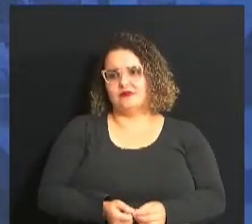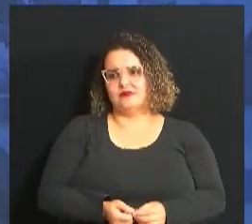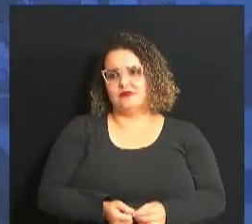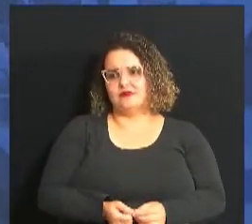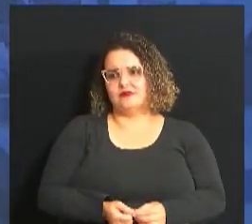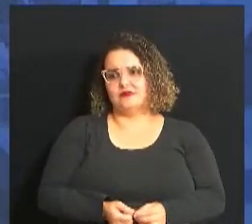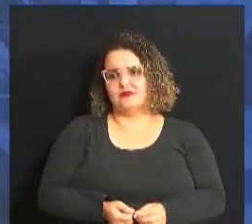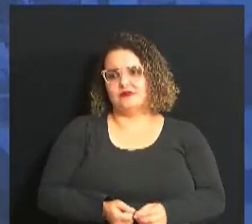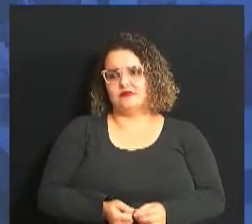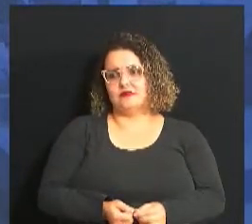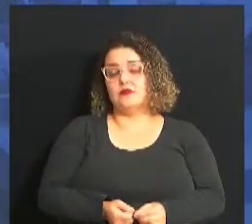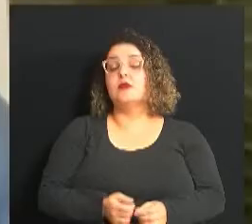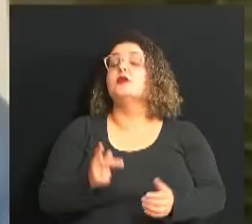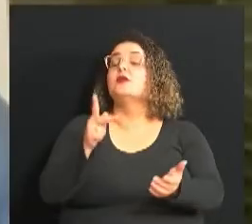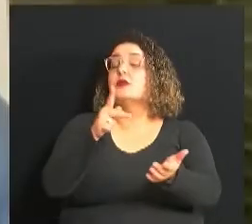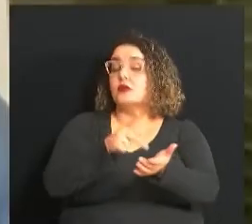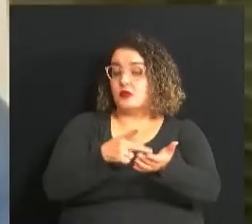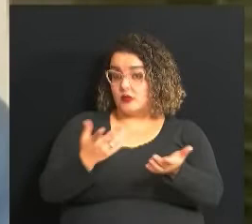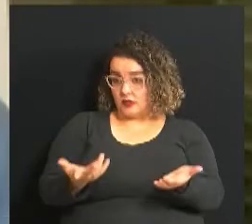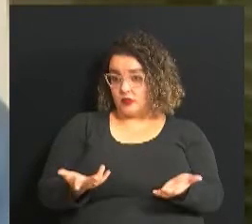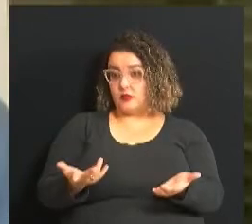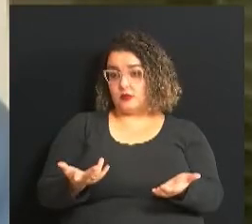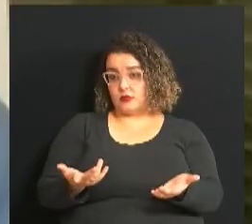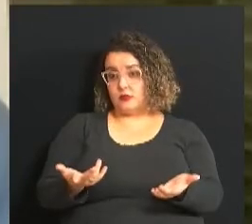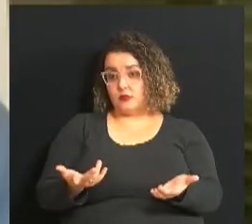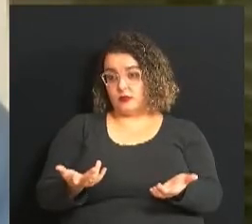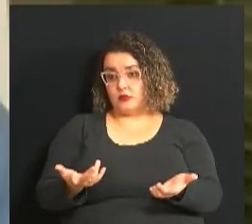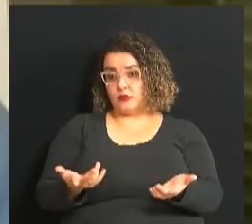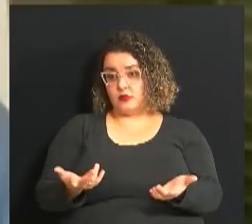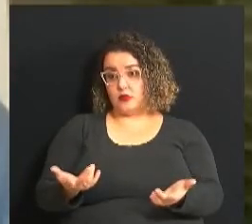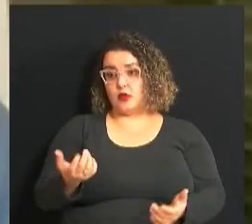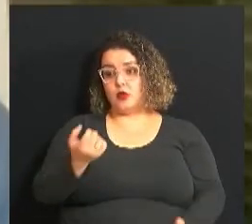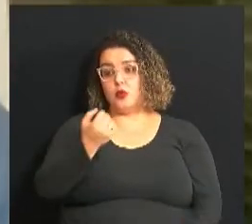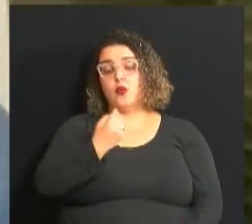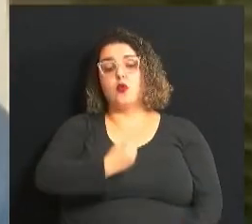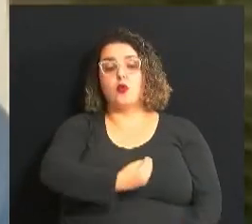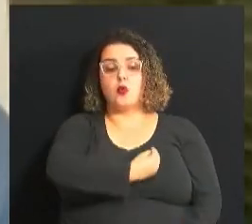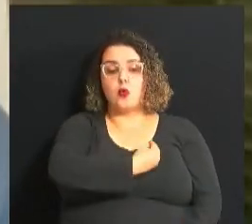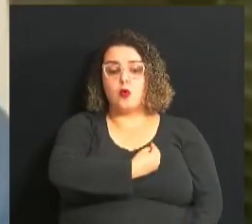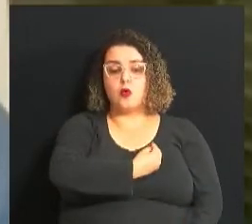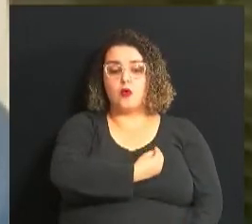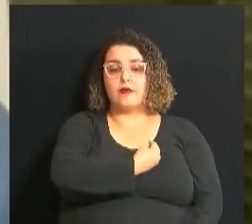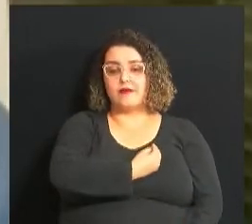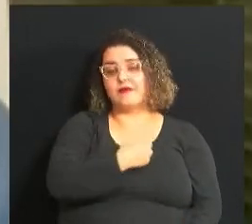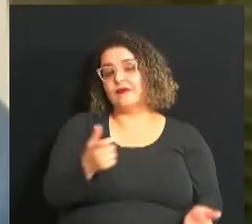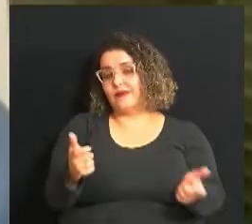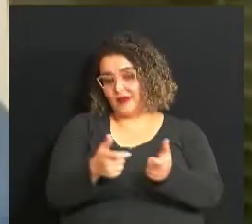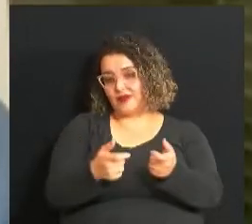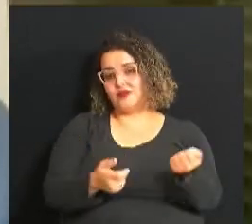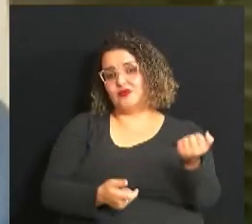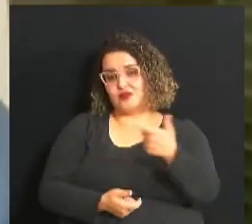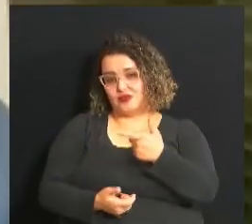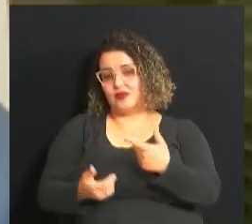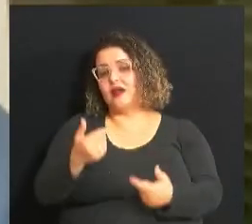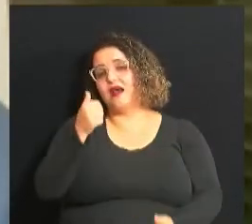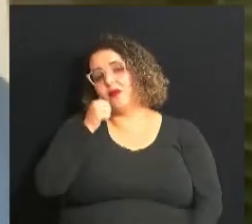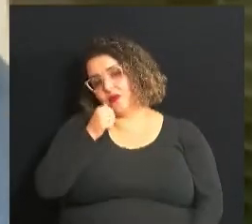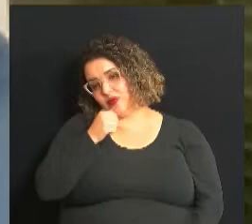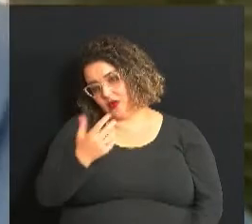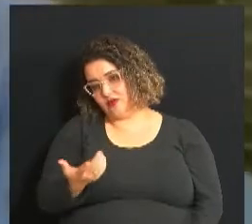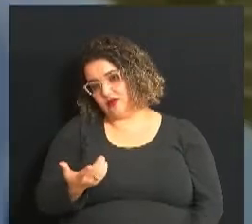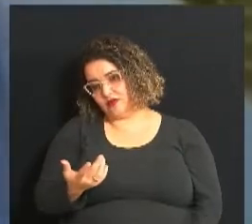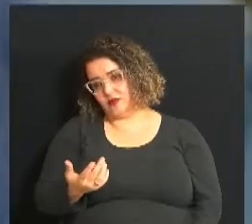Isso é verdade, o homem vive muito menos que a mulher. Tem uma série de questões que são conhecidas e outras que não